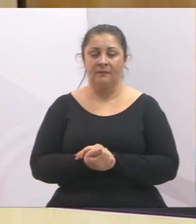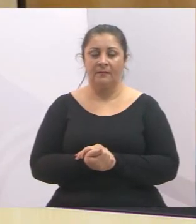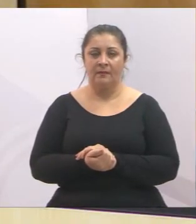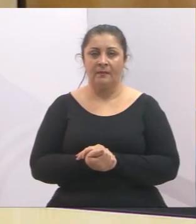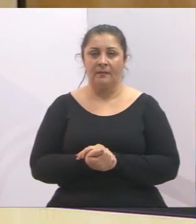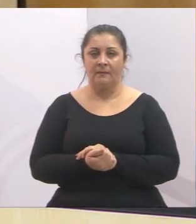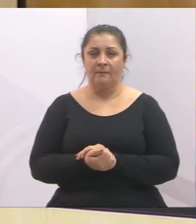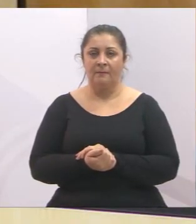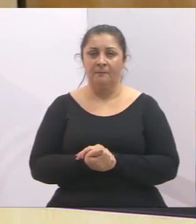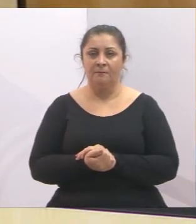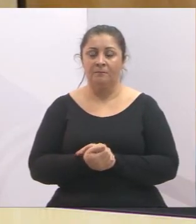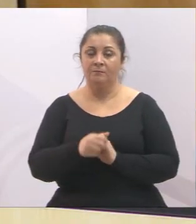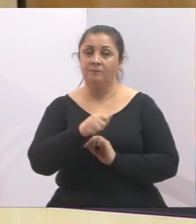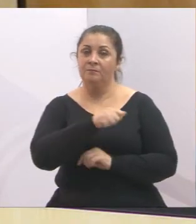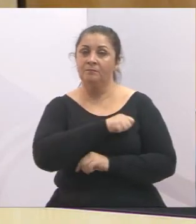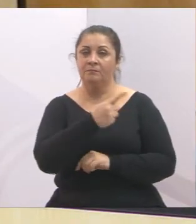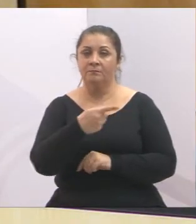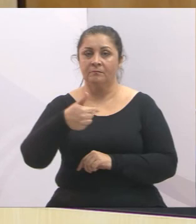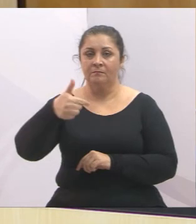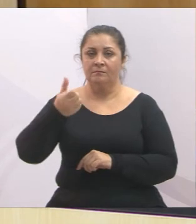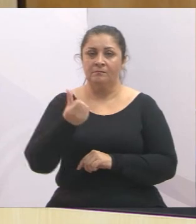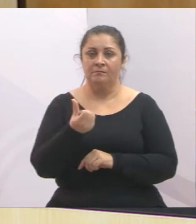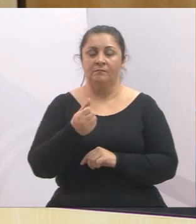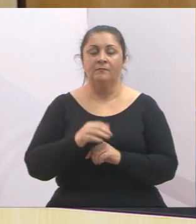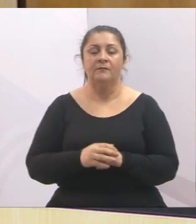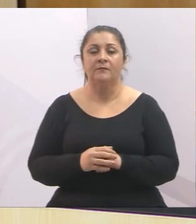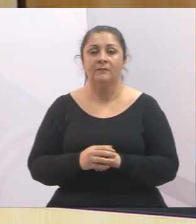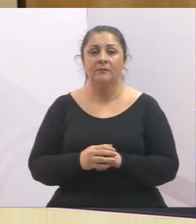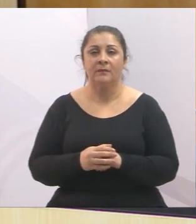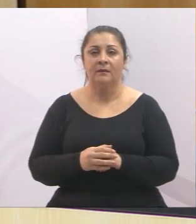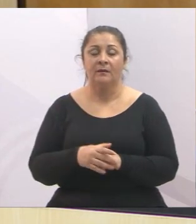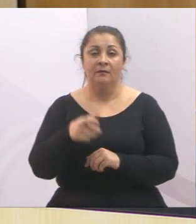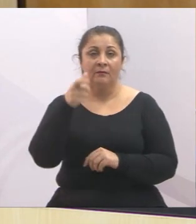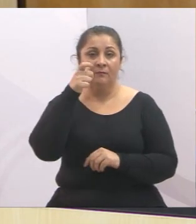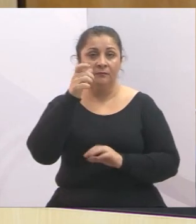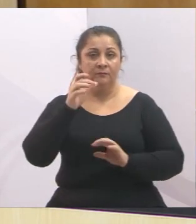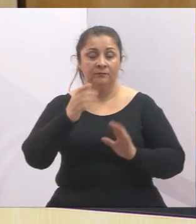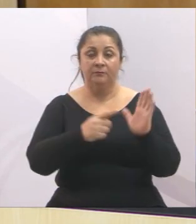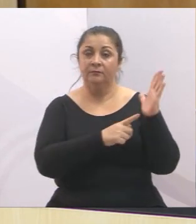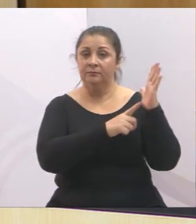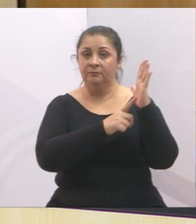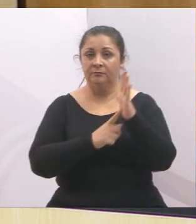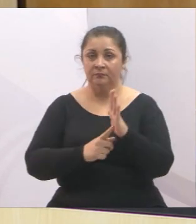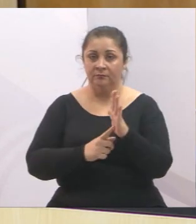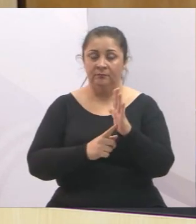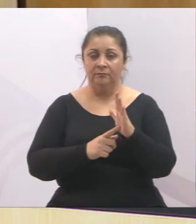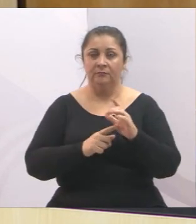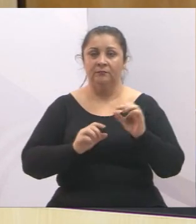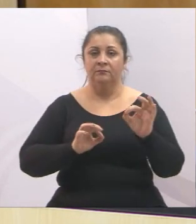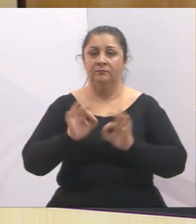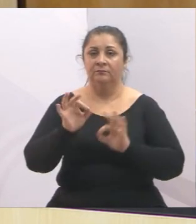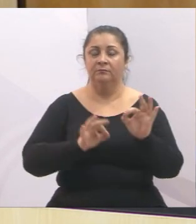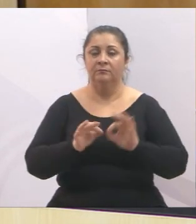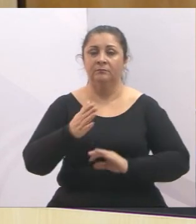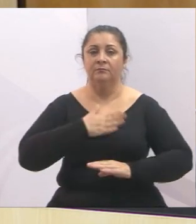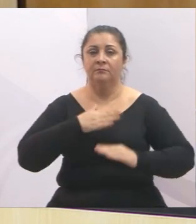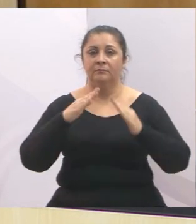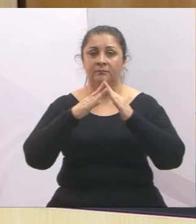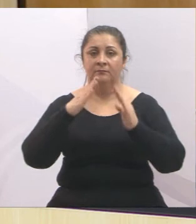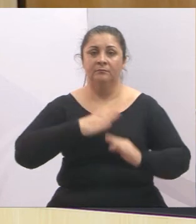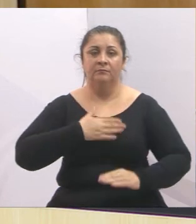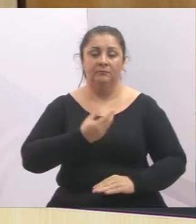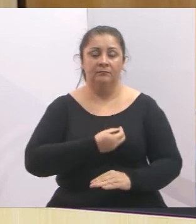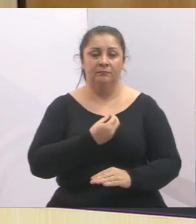Pedido de informação número 176. Considerando a apresentação e articulação do programa Minha Casa Minha Vida no Ministério de